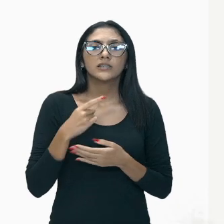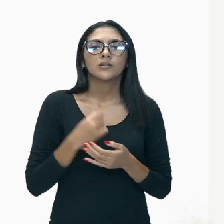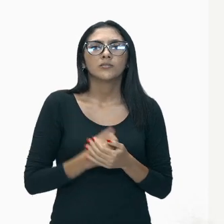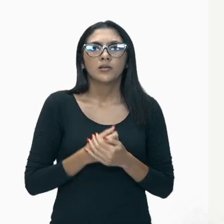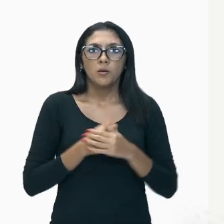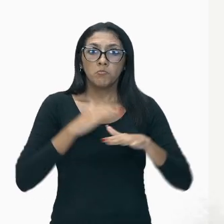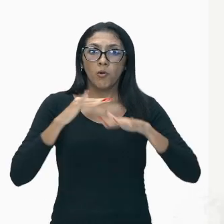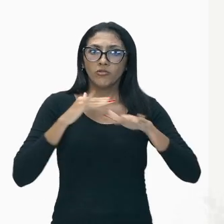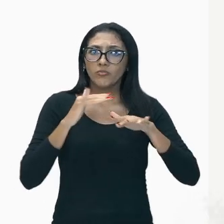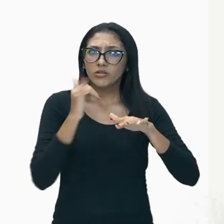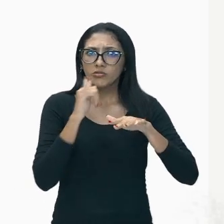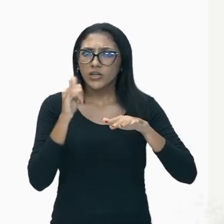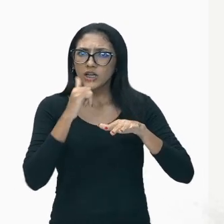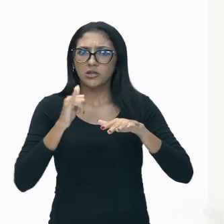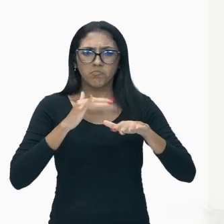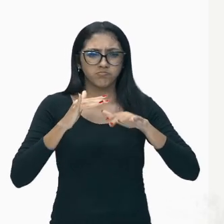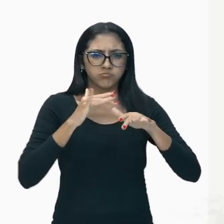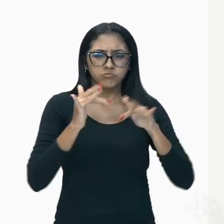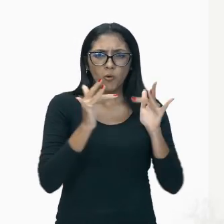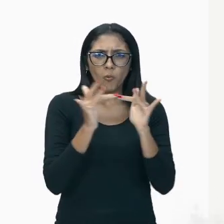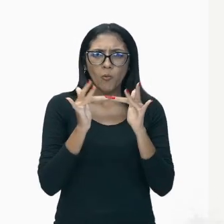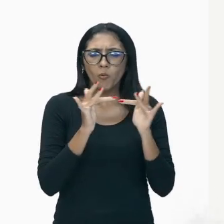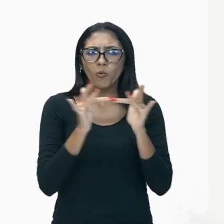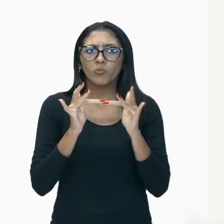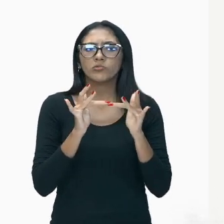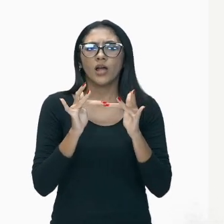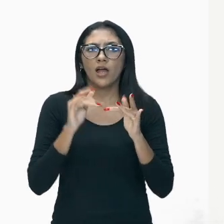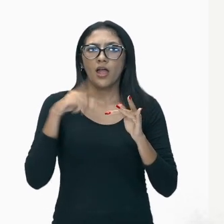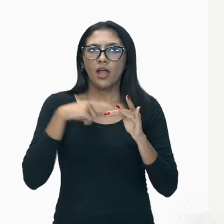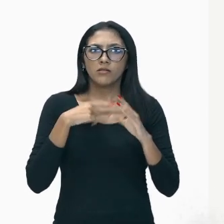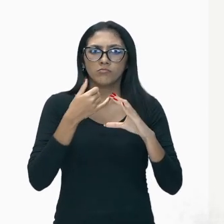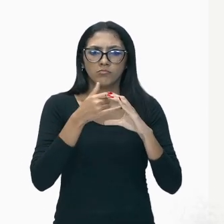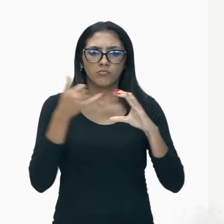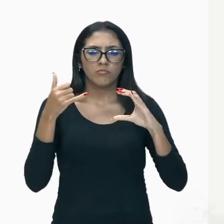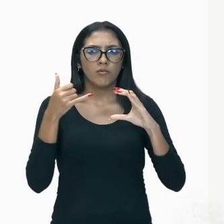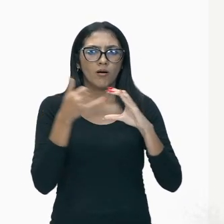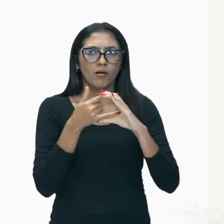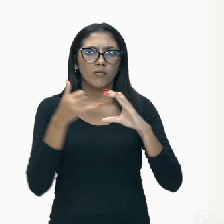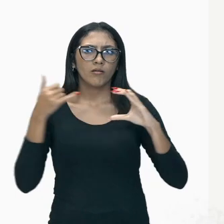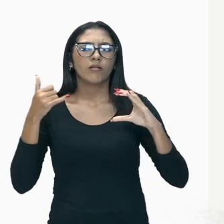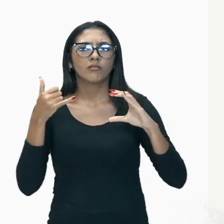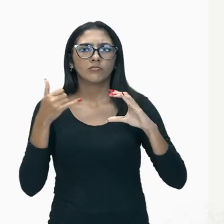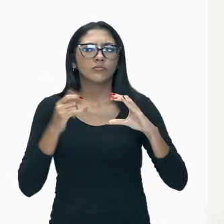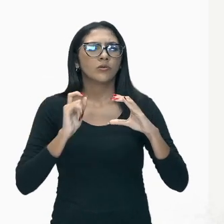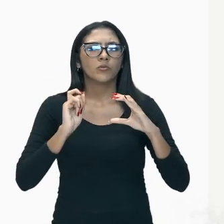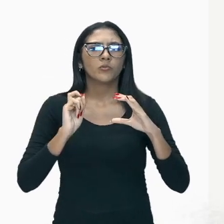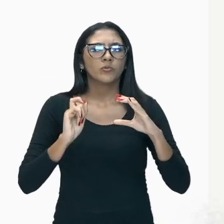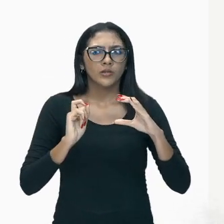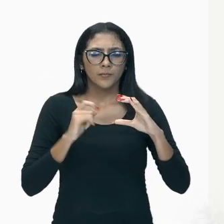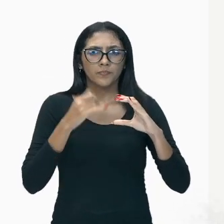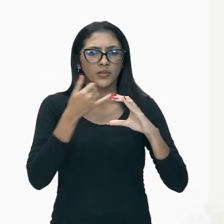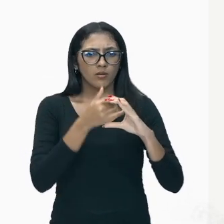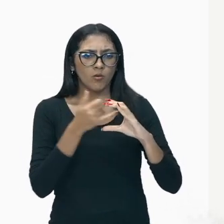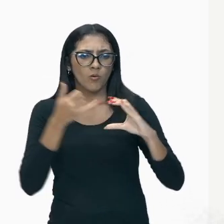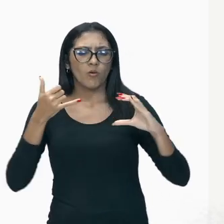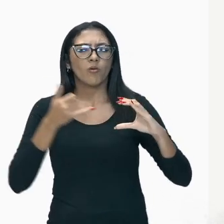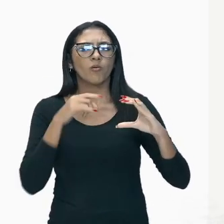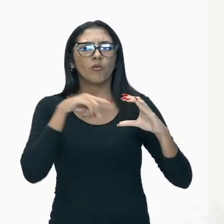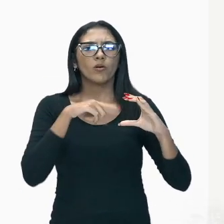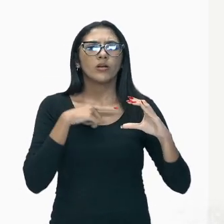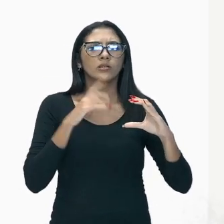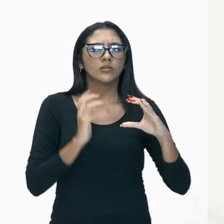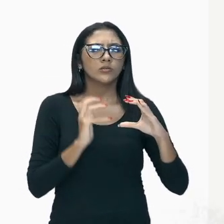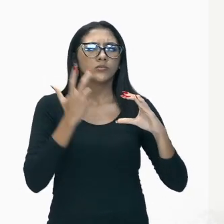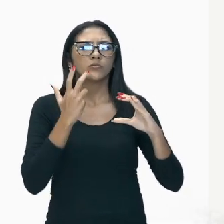já vimos aqui, ó, o efeito Joule, ele quer o quê? Ó? Esse efeito é